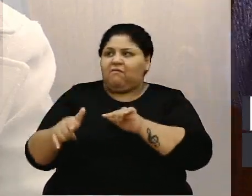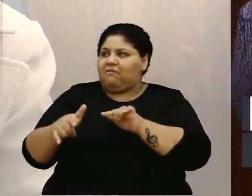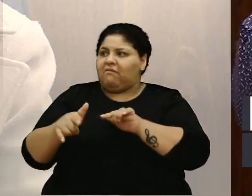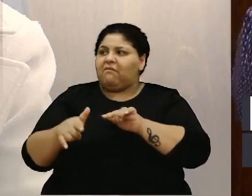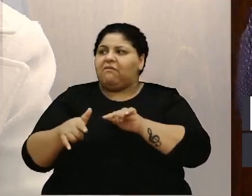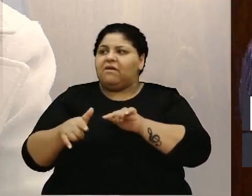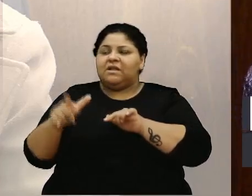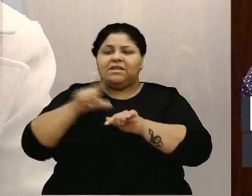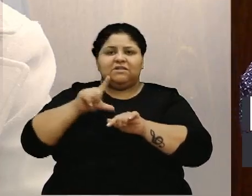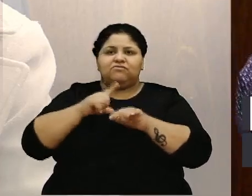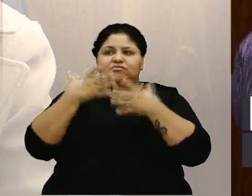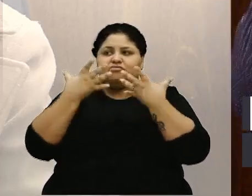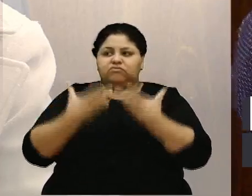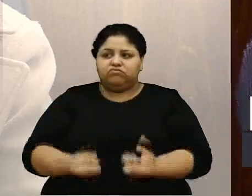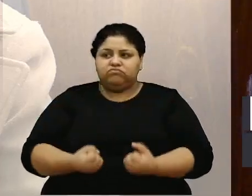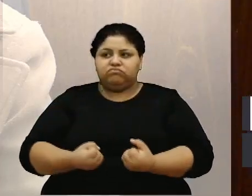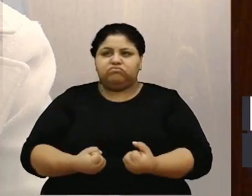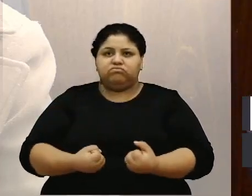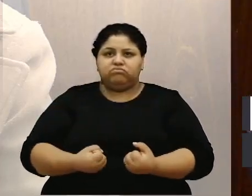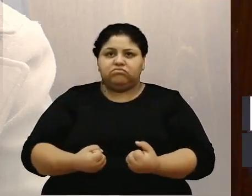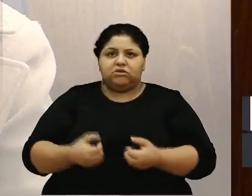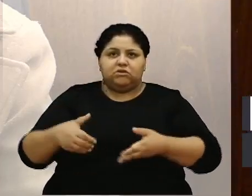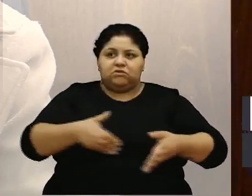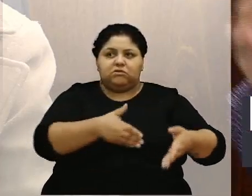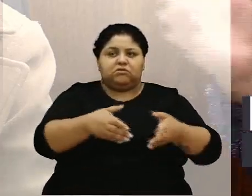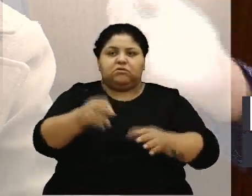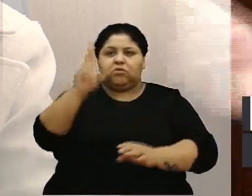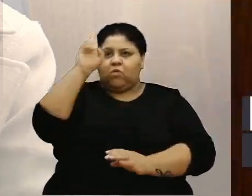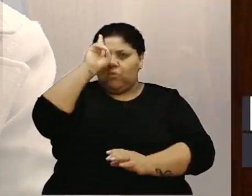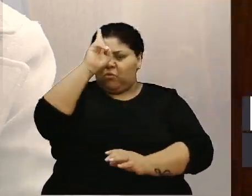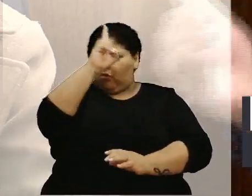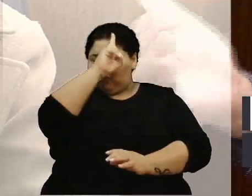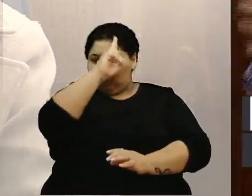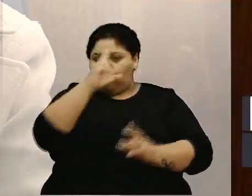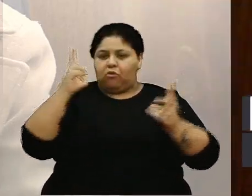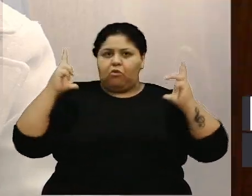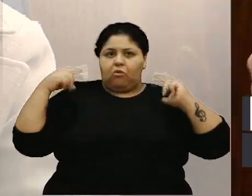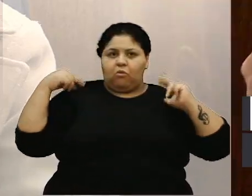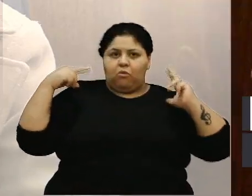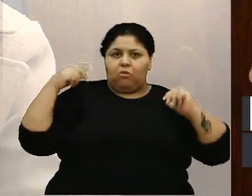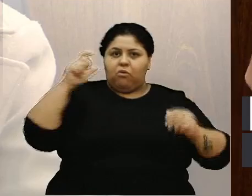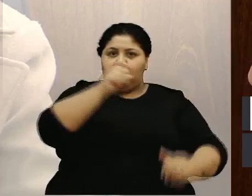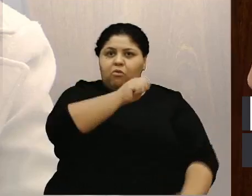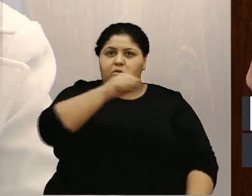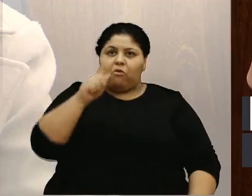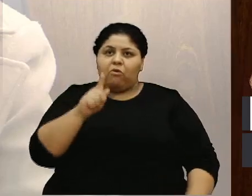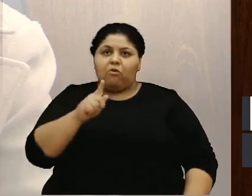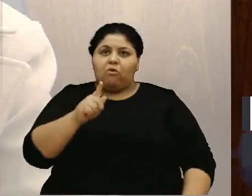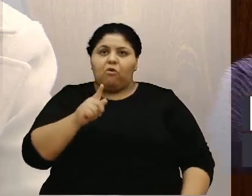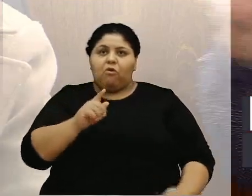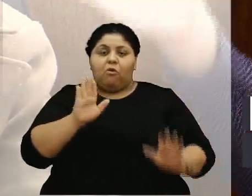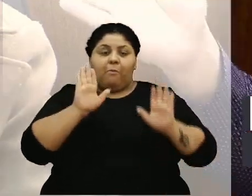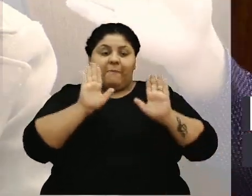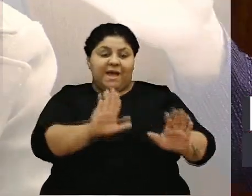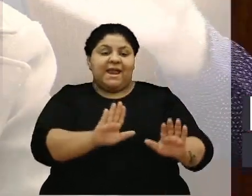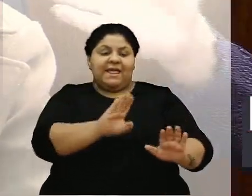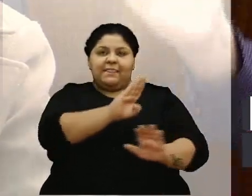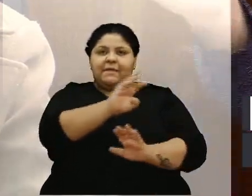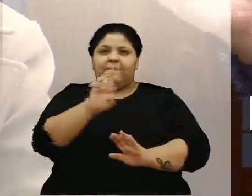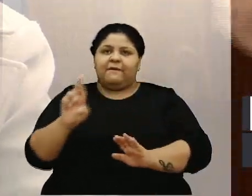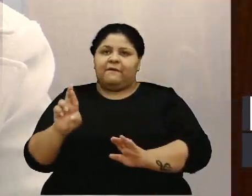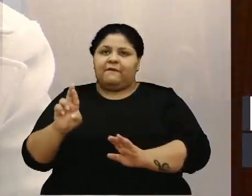insuportável, as rotas de Uber e de motorista de aplicativo, elas fazem os motoristas parar na BR. E entrar ou